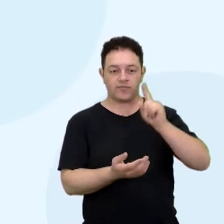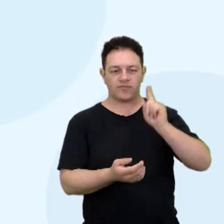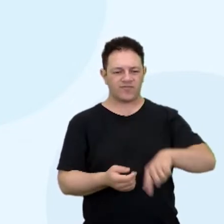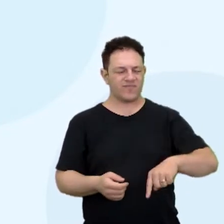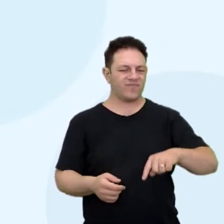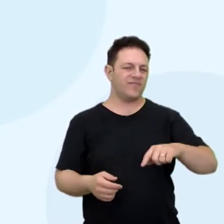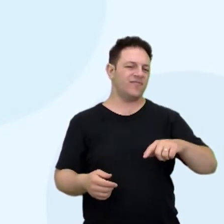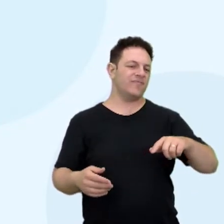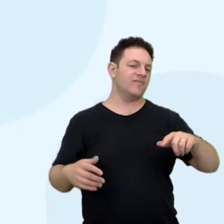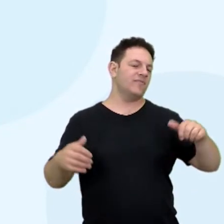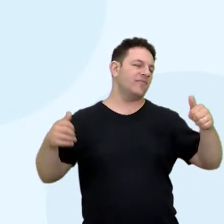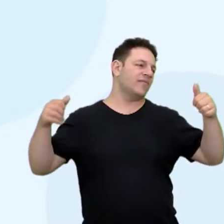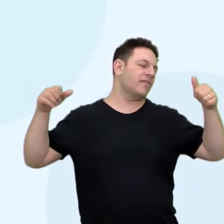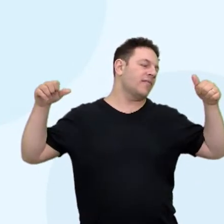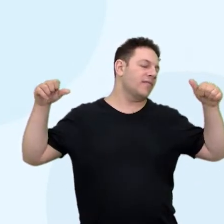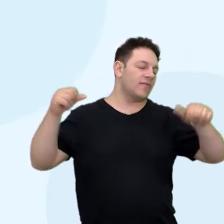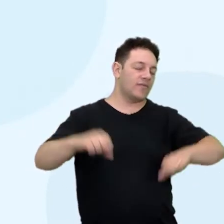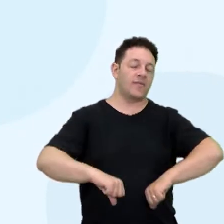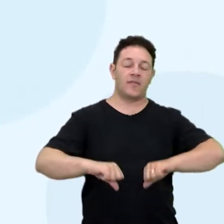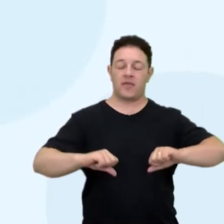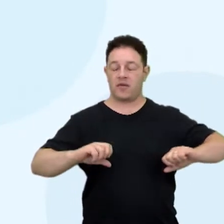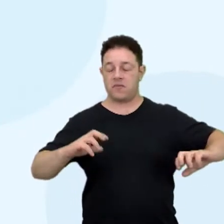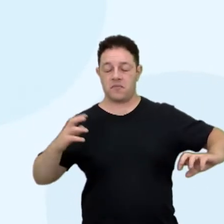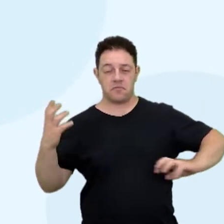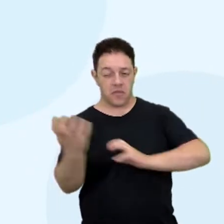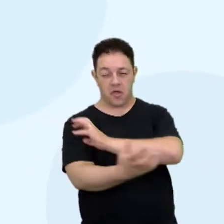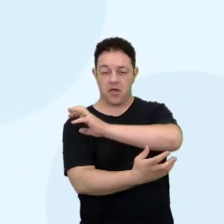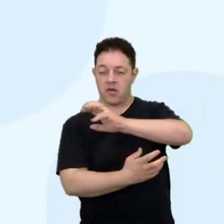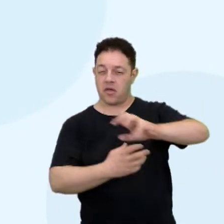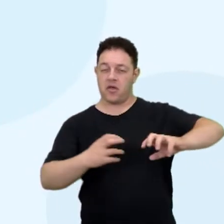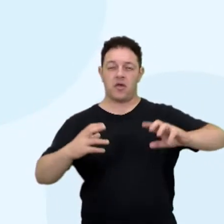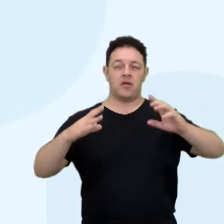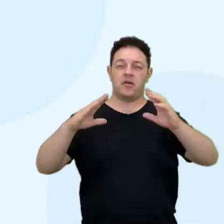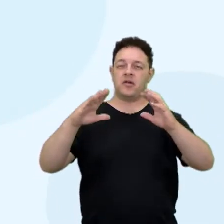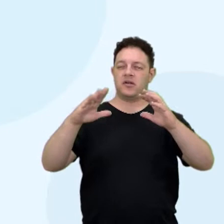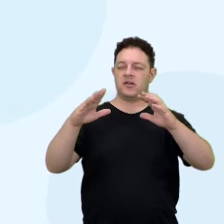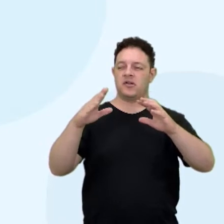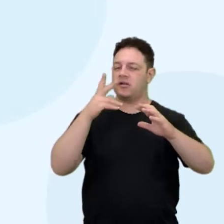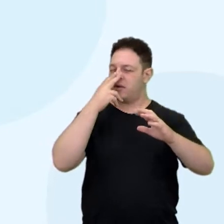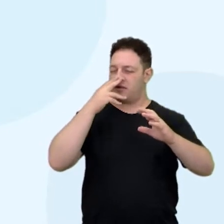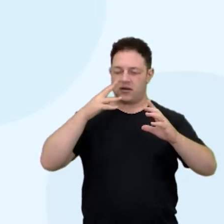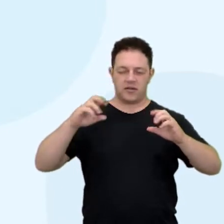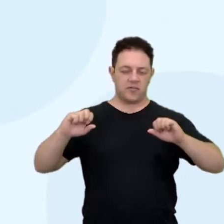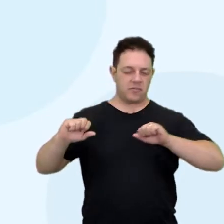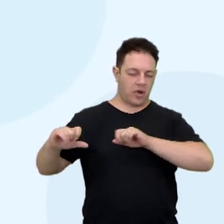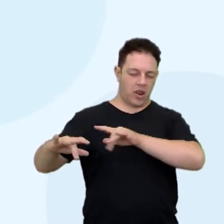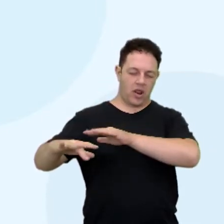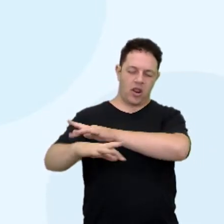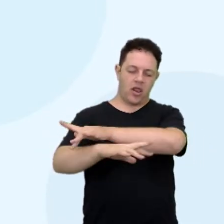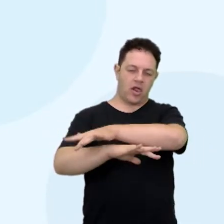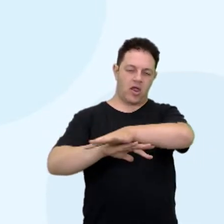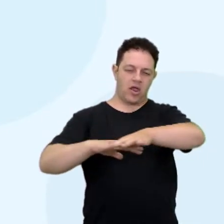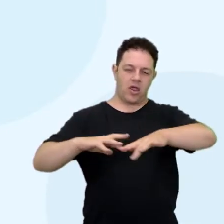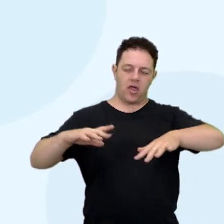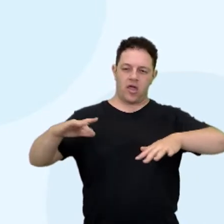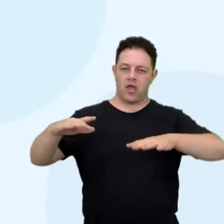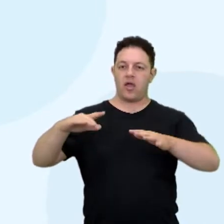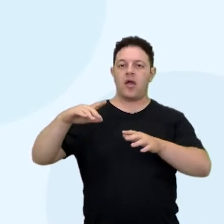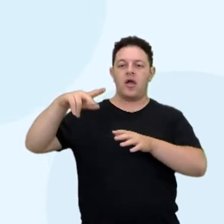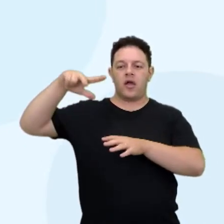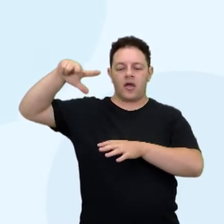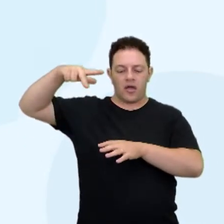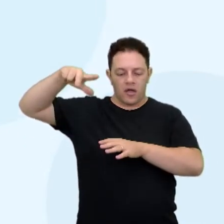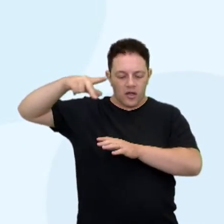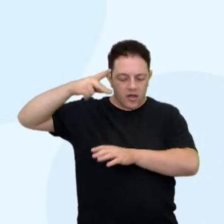cataclismo, destruição total, modificação aí da topografia e, pelo que se diz aí, nunca